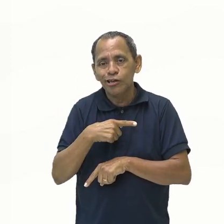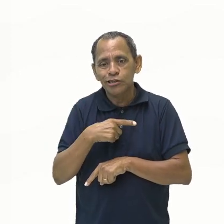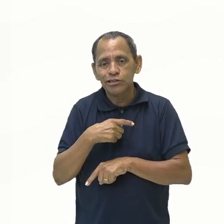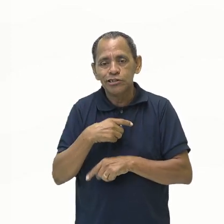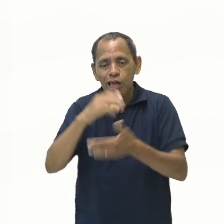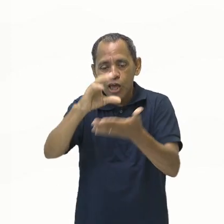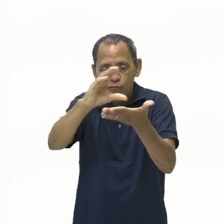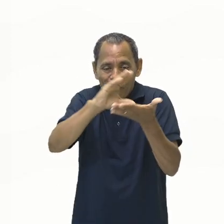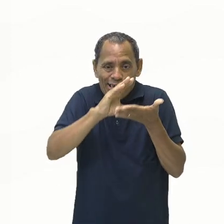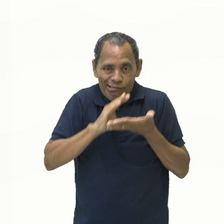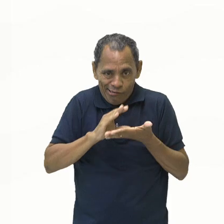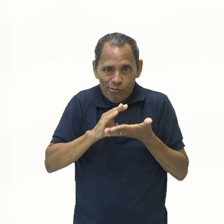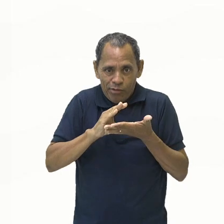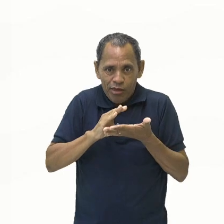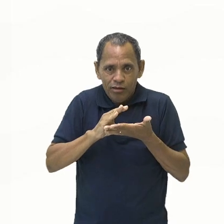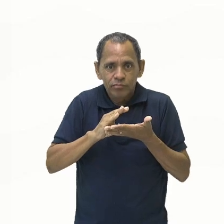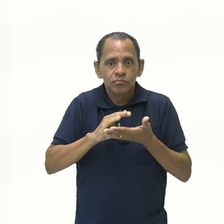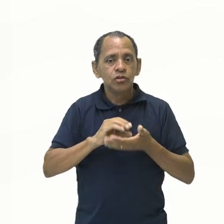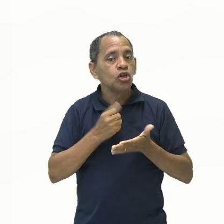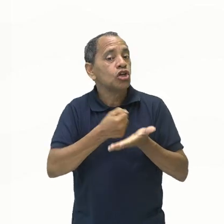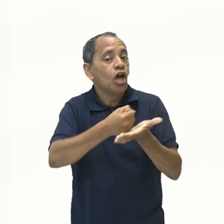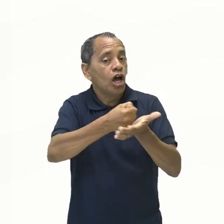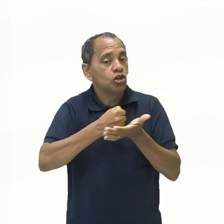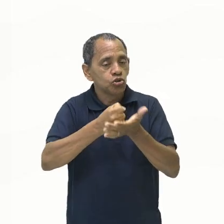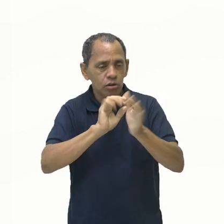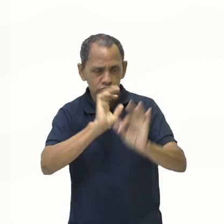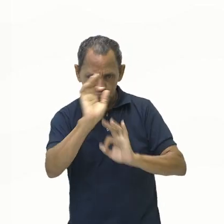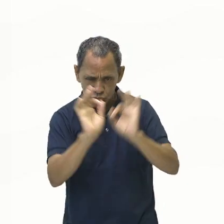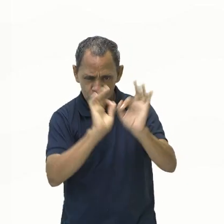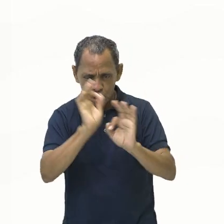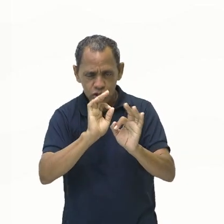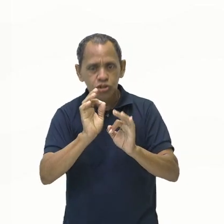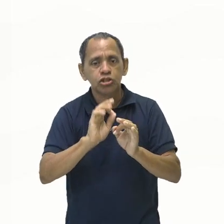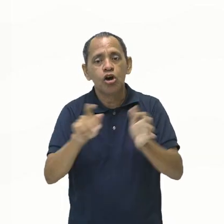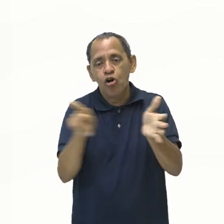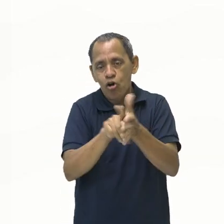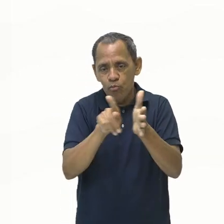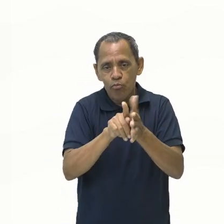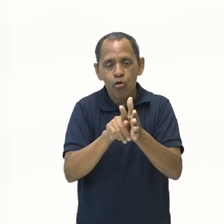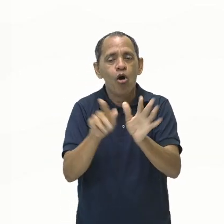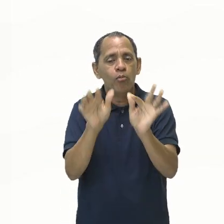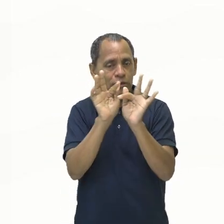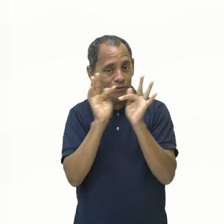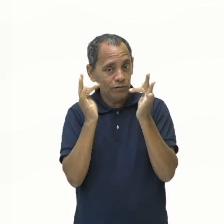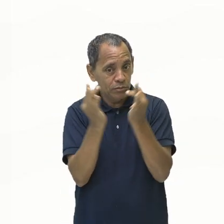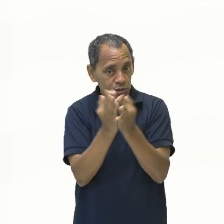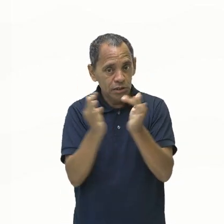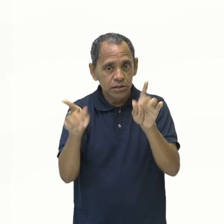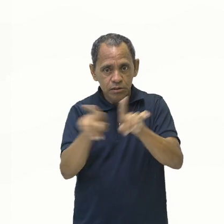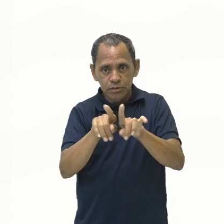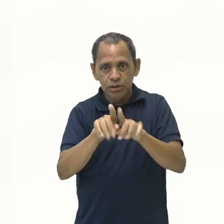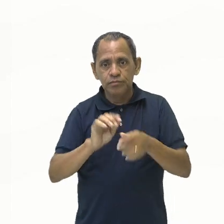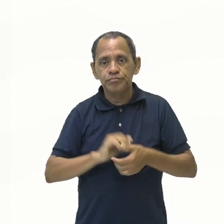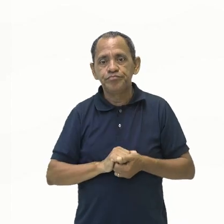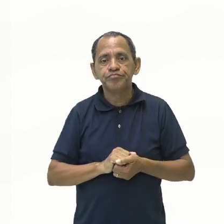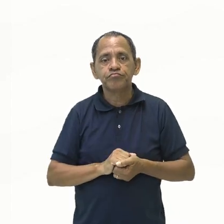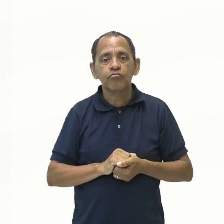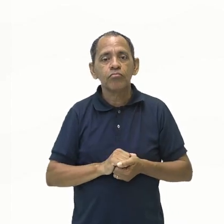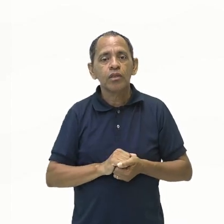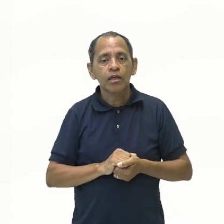segurança, o que contribui, né, para um planejamento pessoal e familiar. Ele tem também